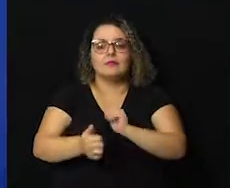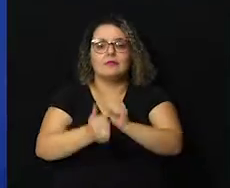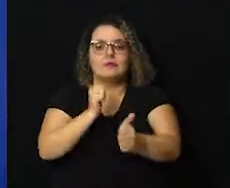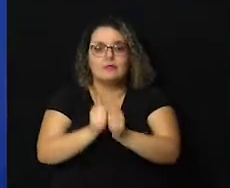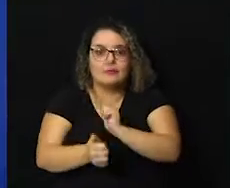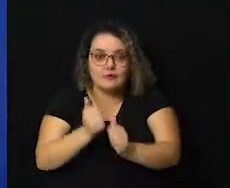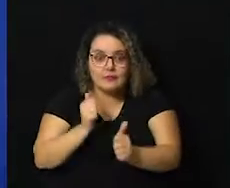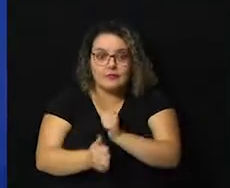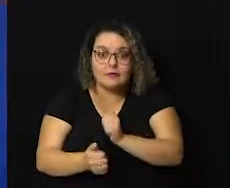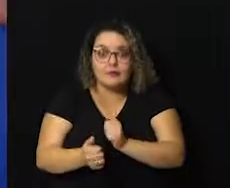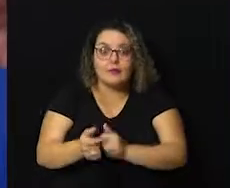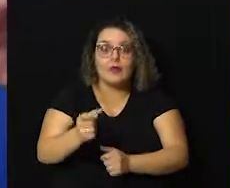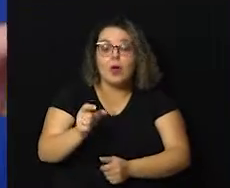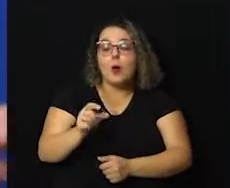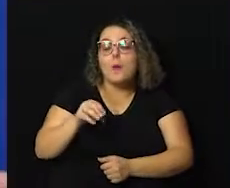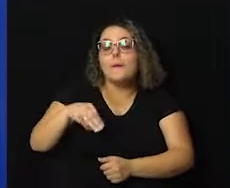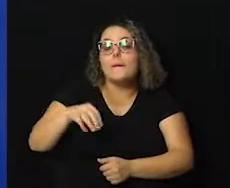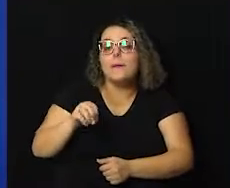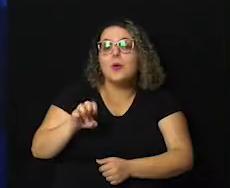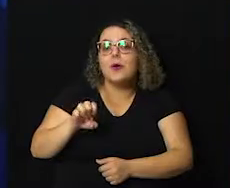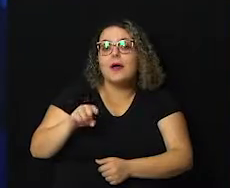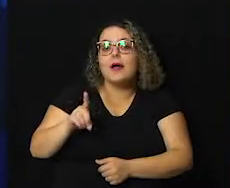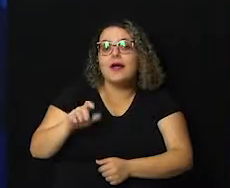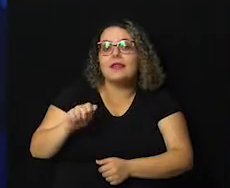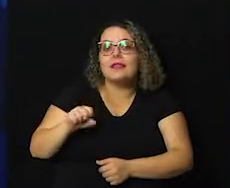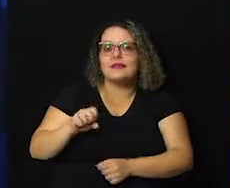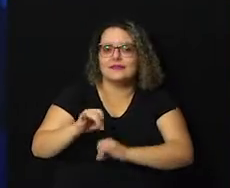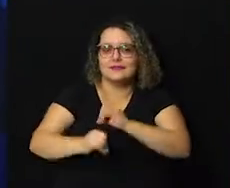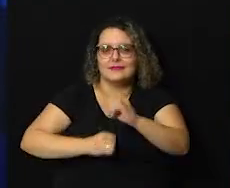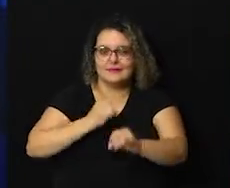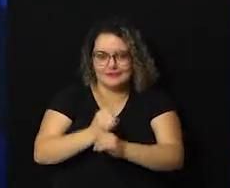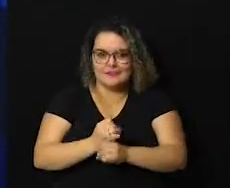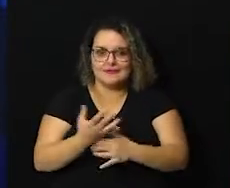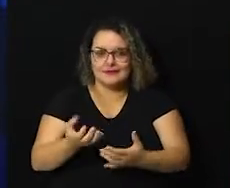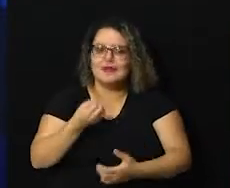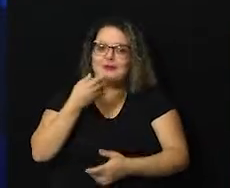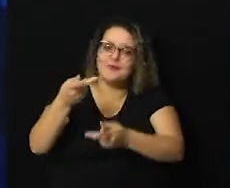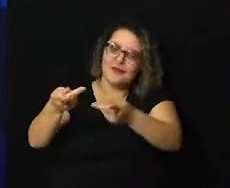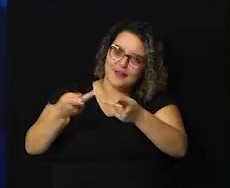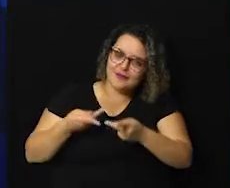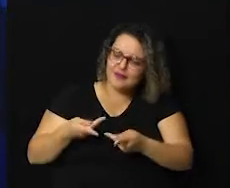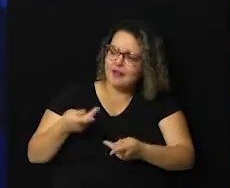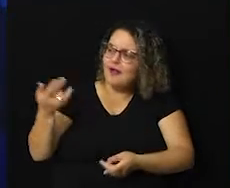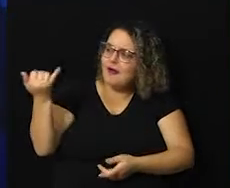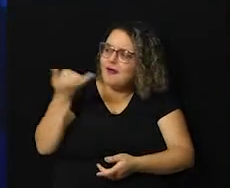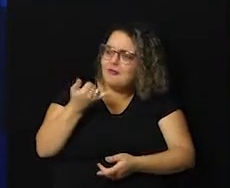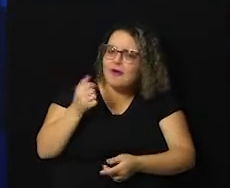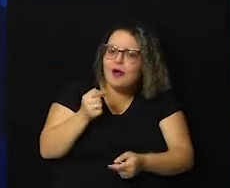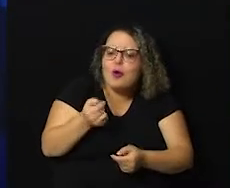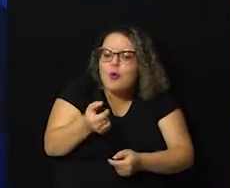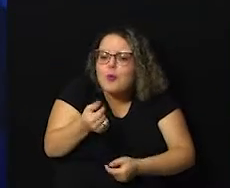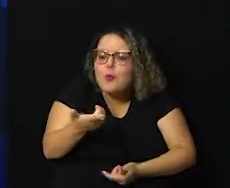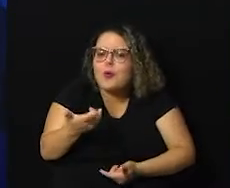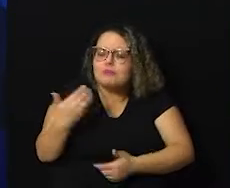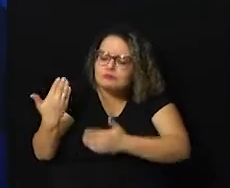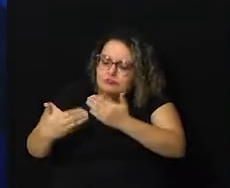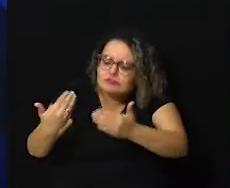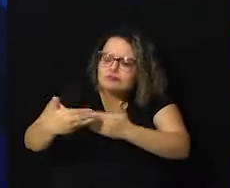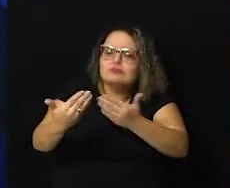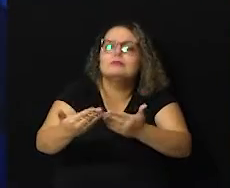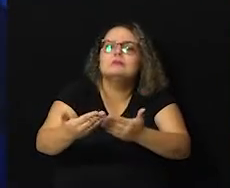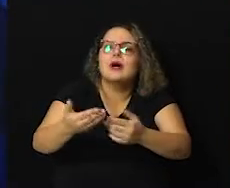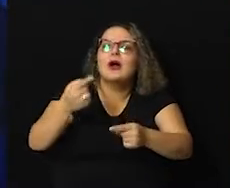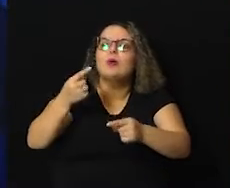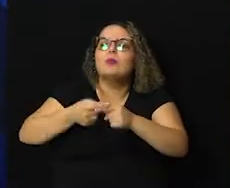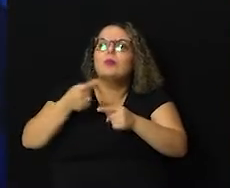criptomoedas de games é o nosso convidado o SG seja bem-vindo conta pra gente um pouquinho da sua trajetória